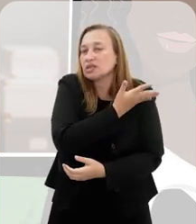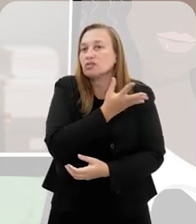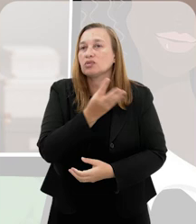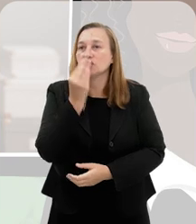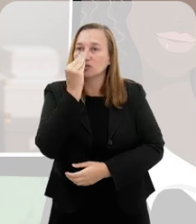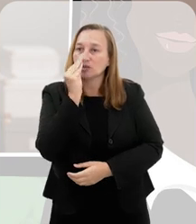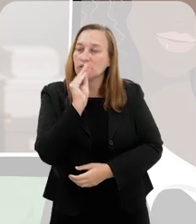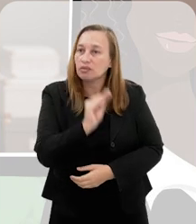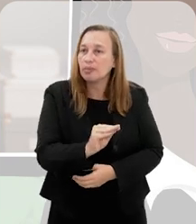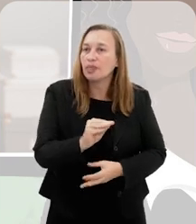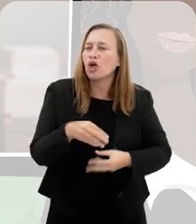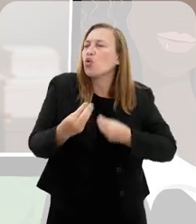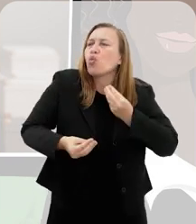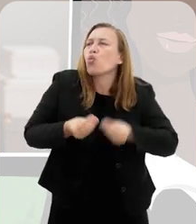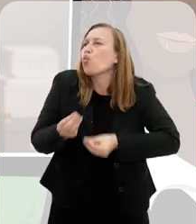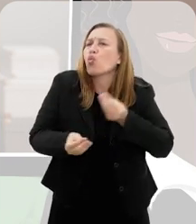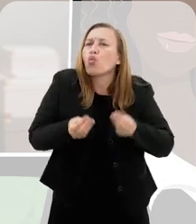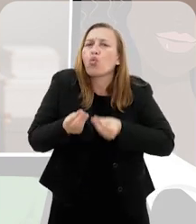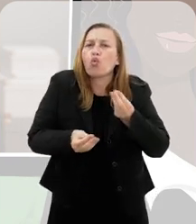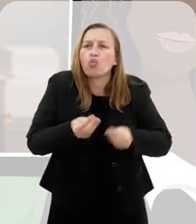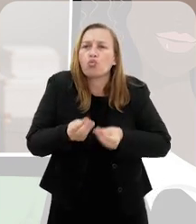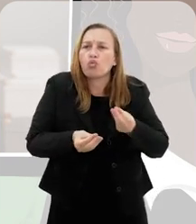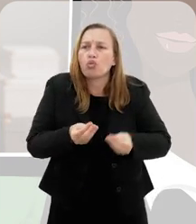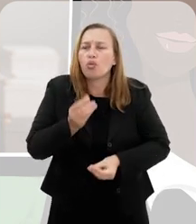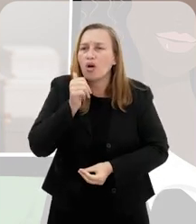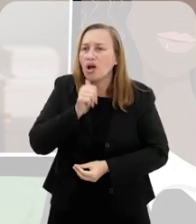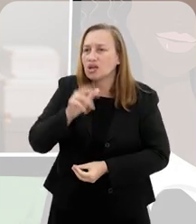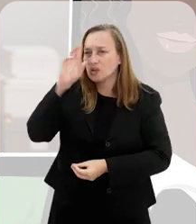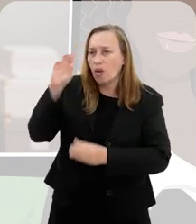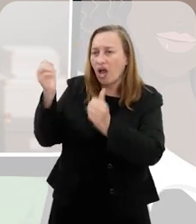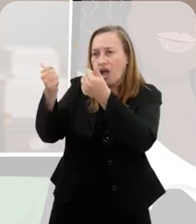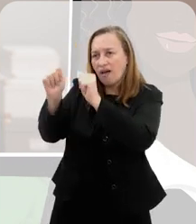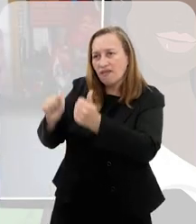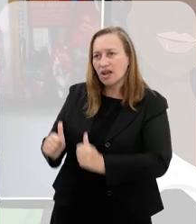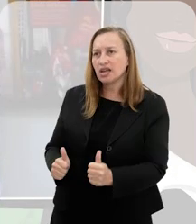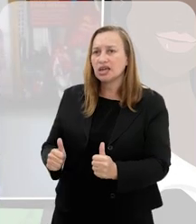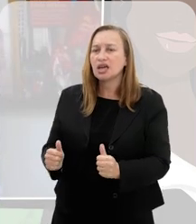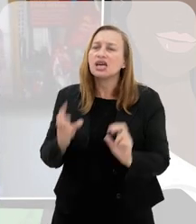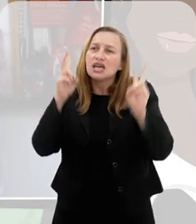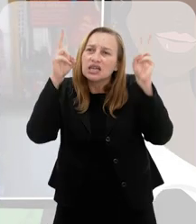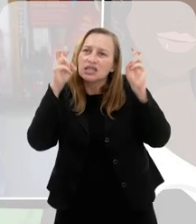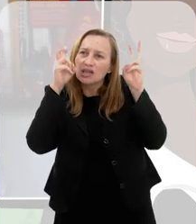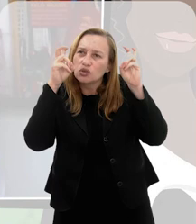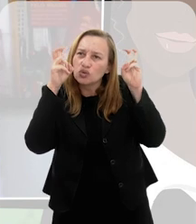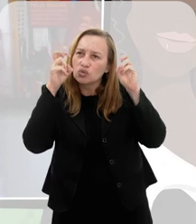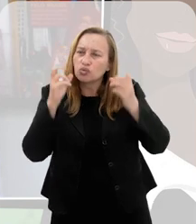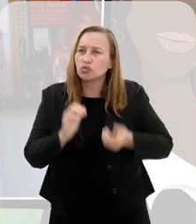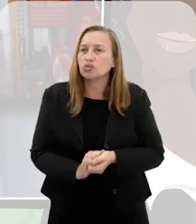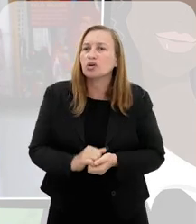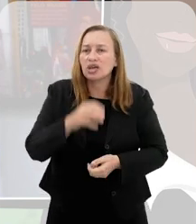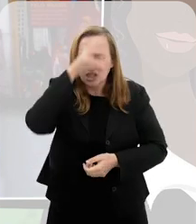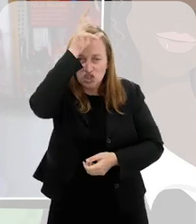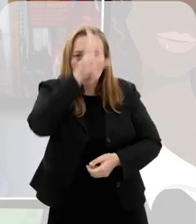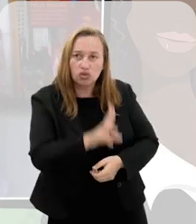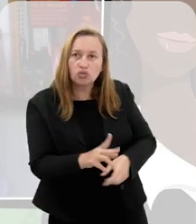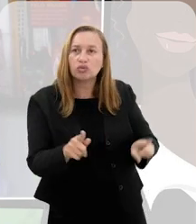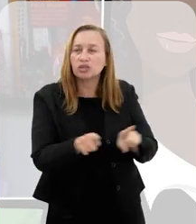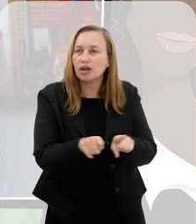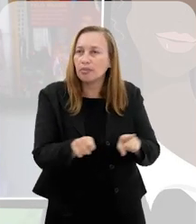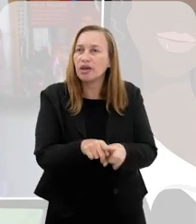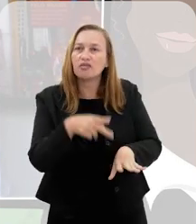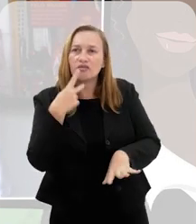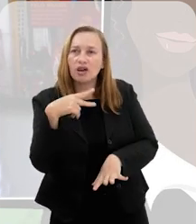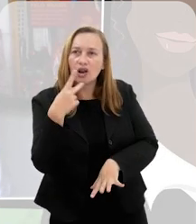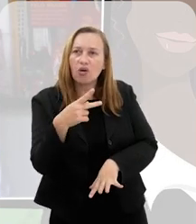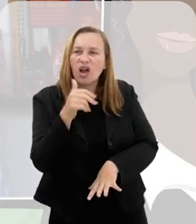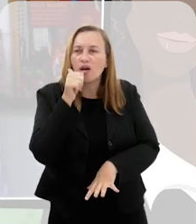de preconceito e discriminação. Como que a senhora avalia, né, essa questão da. E a Tia